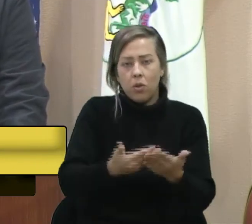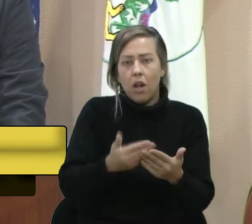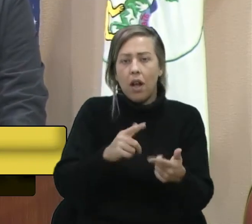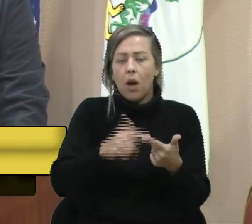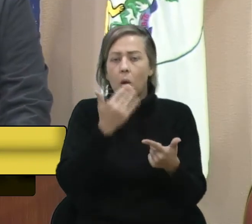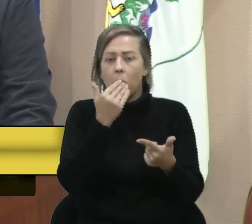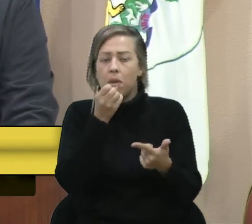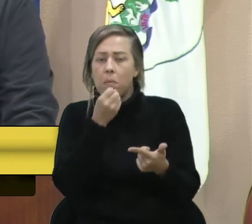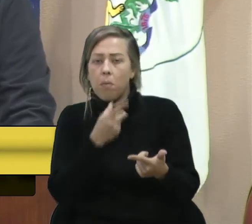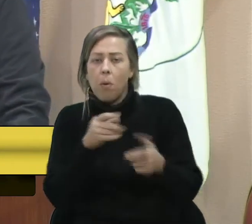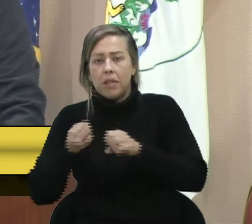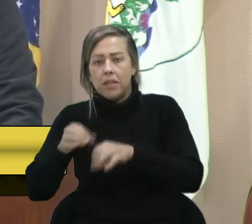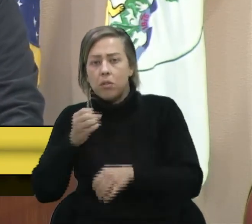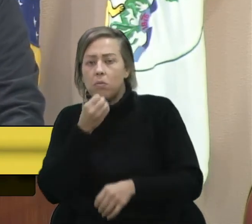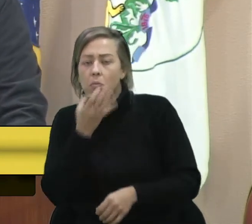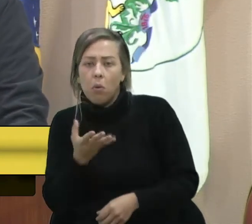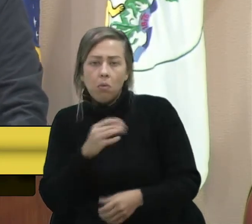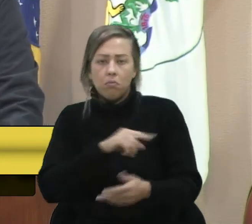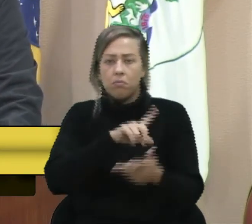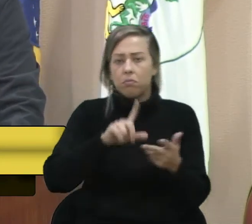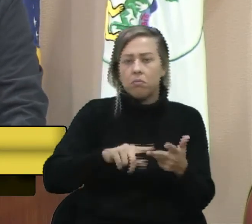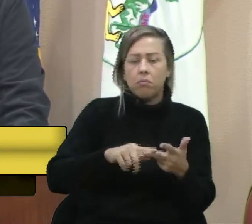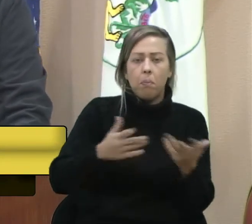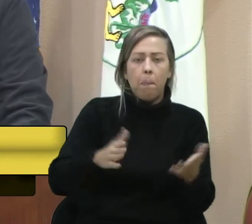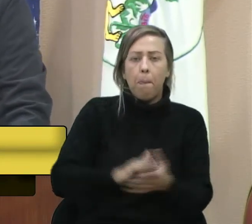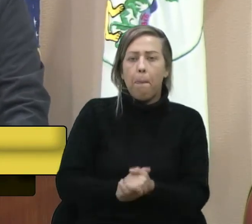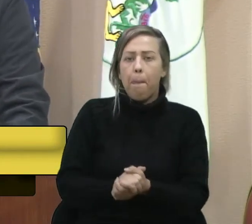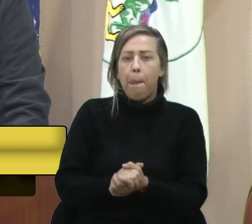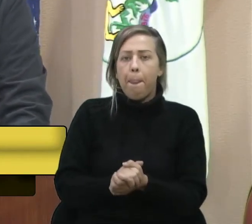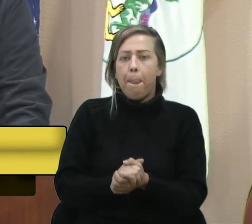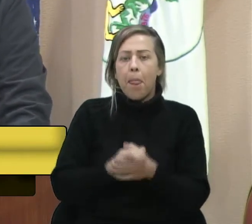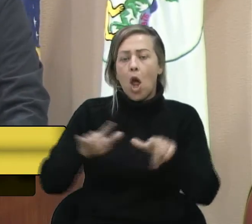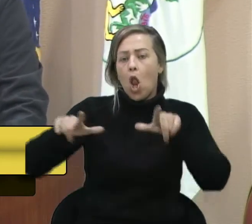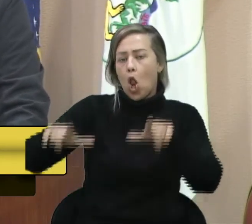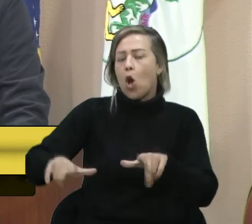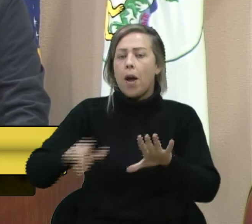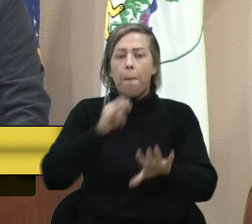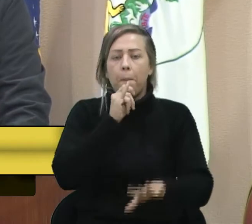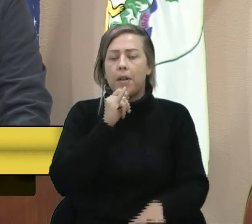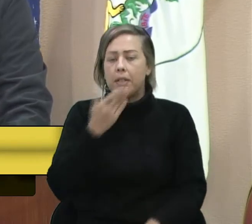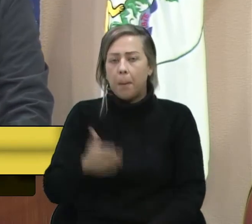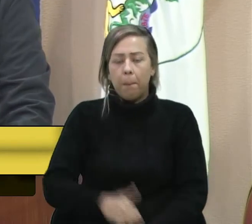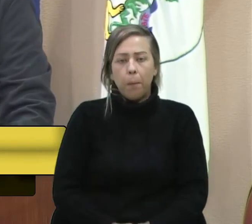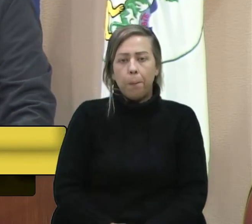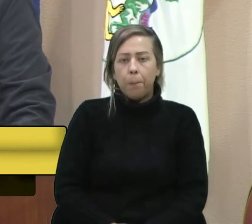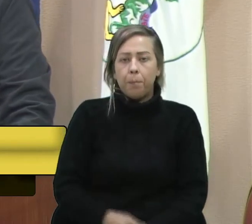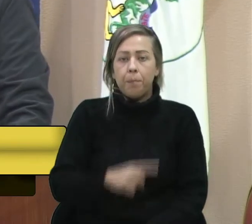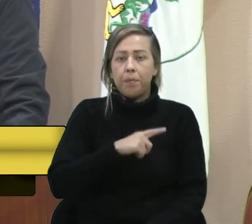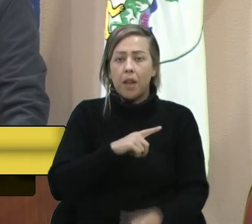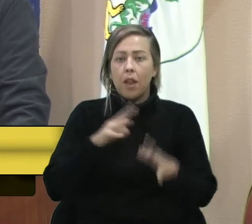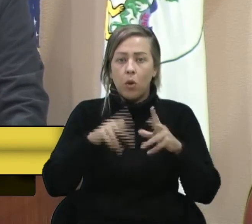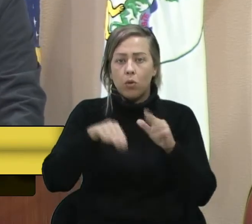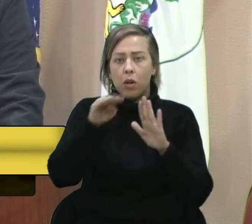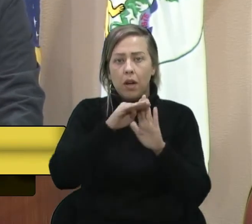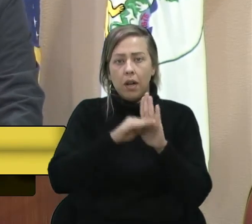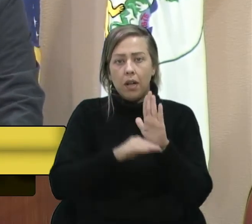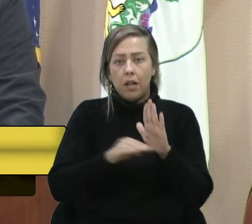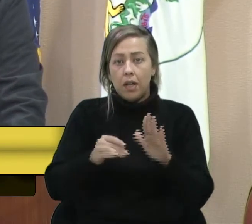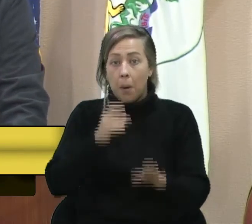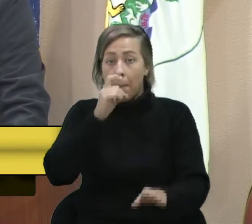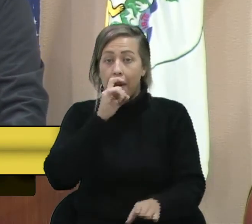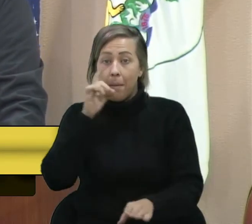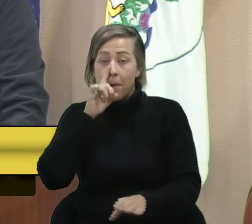no ensino e mais ou menos na questão de localidade, enfim, de onde ela fica. Aí tu tem todo um ranking. Aí o pai, quando ele vai